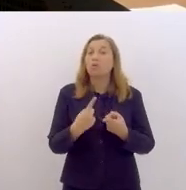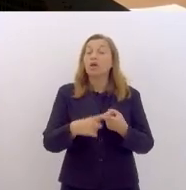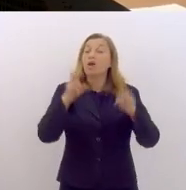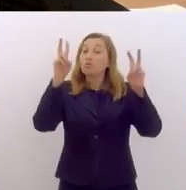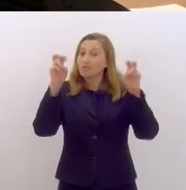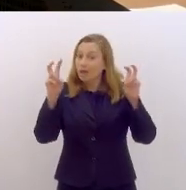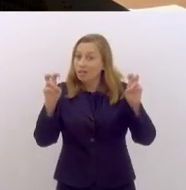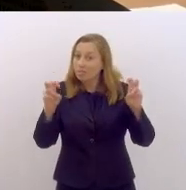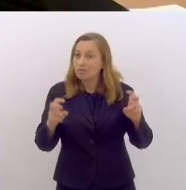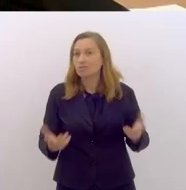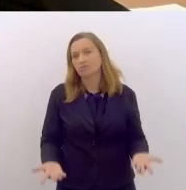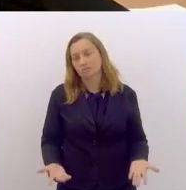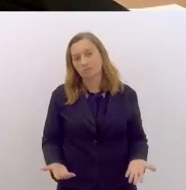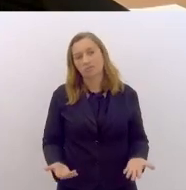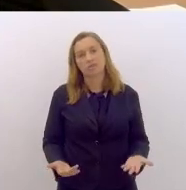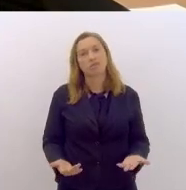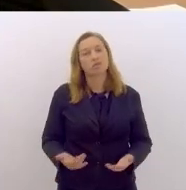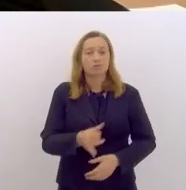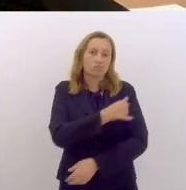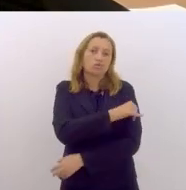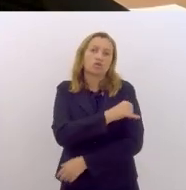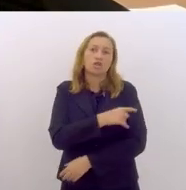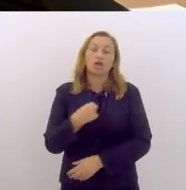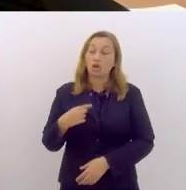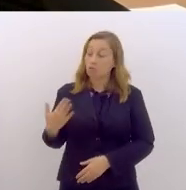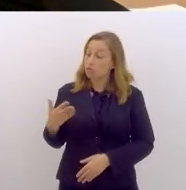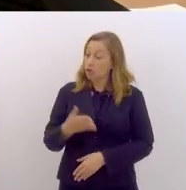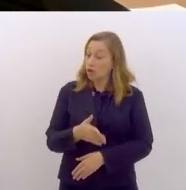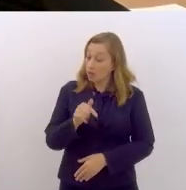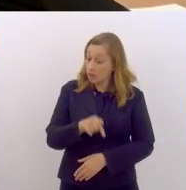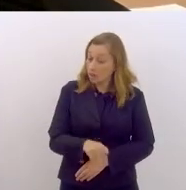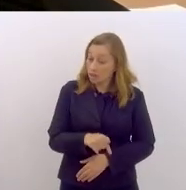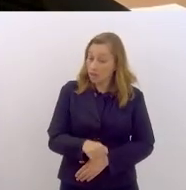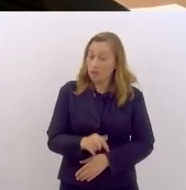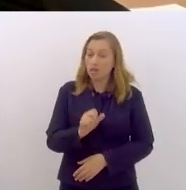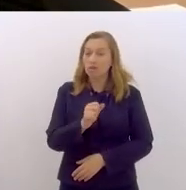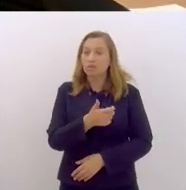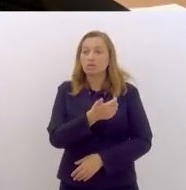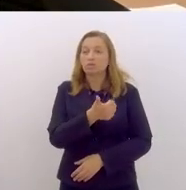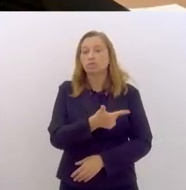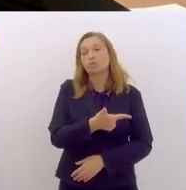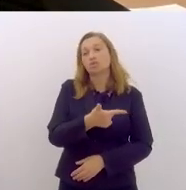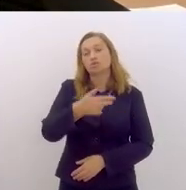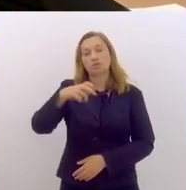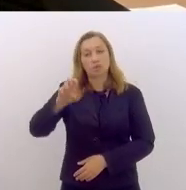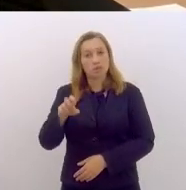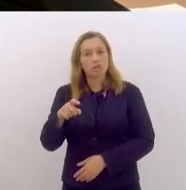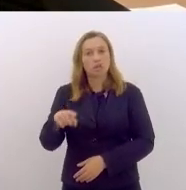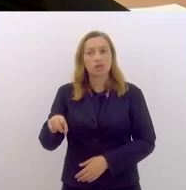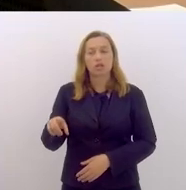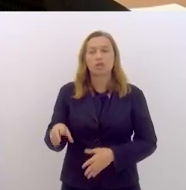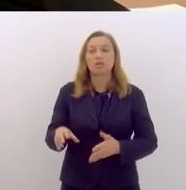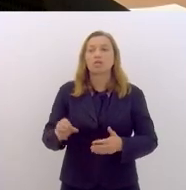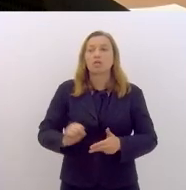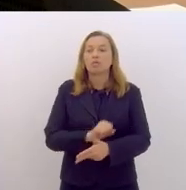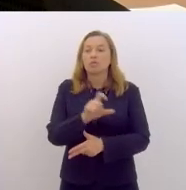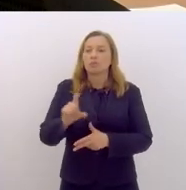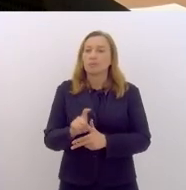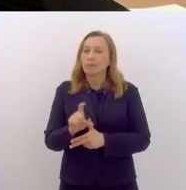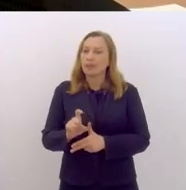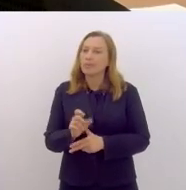tema tabu no Rio de Janeiro. Desde que eu cheguei aqui na Assembleia, em 2015, eu ouço falar que o Poder Executivo